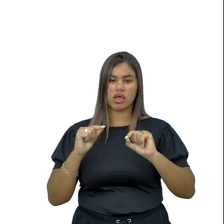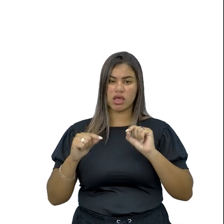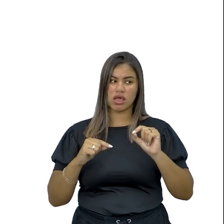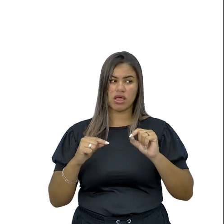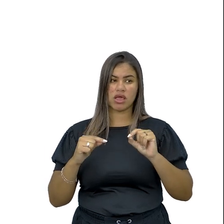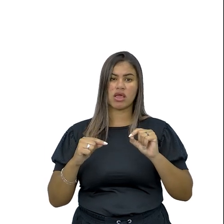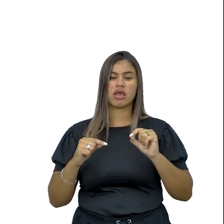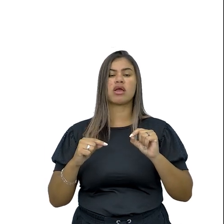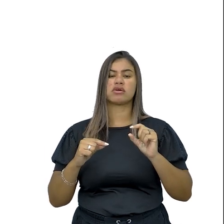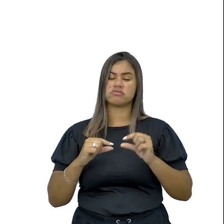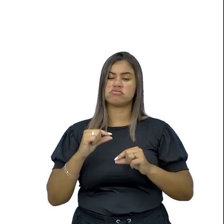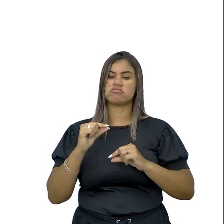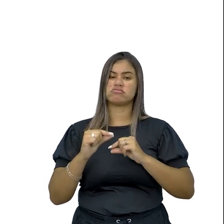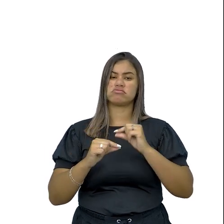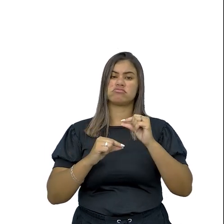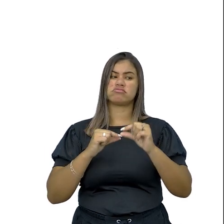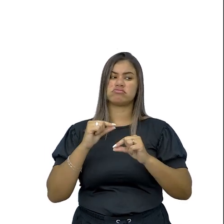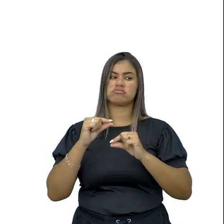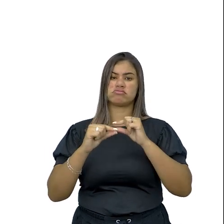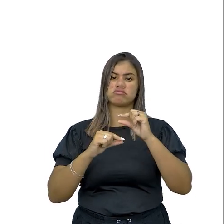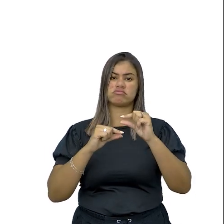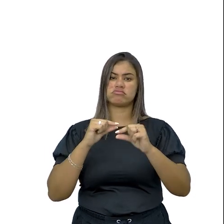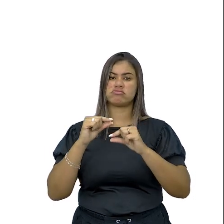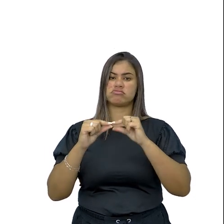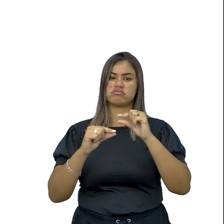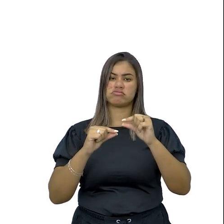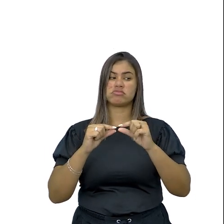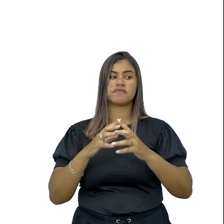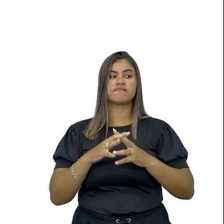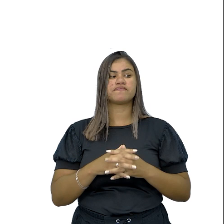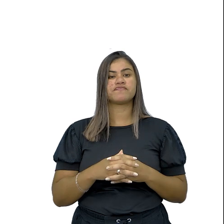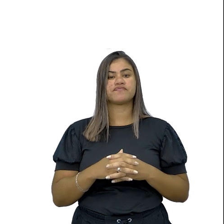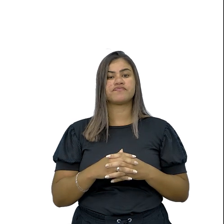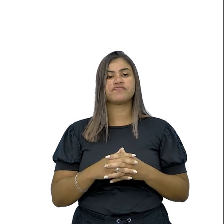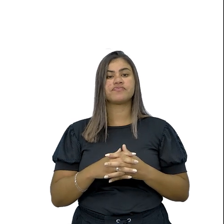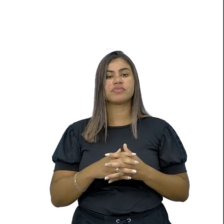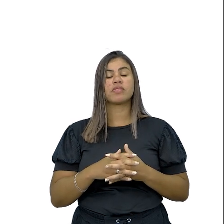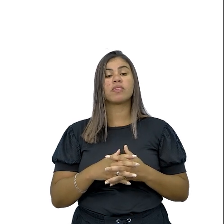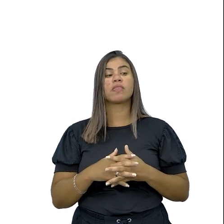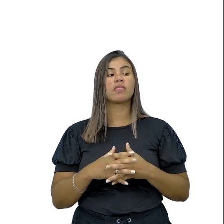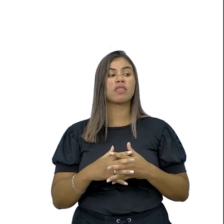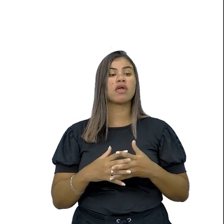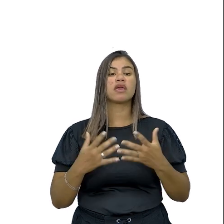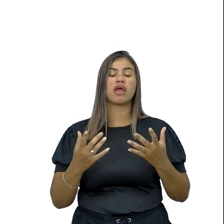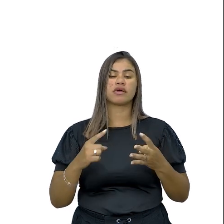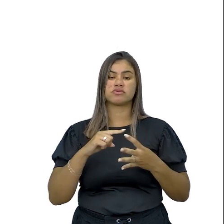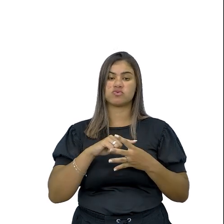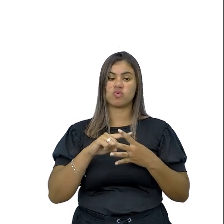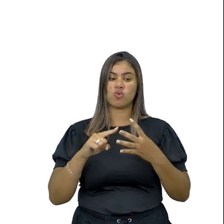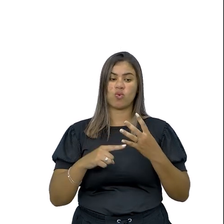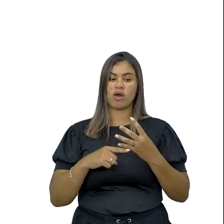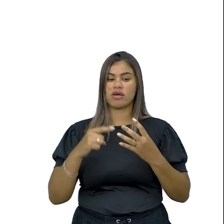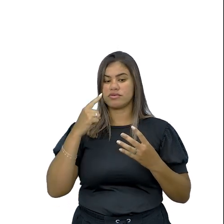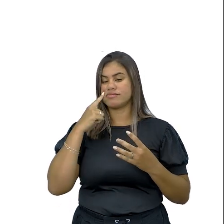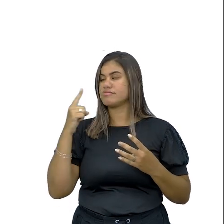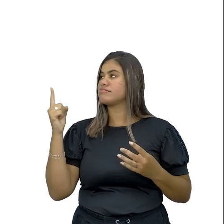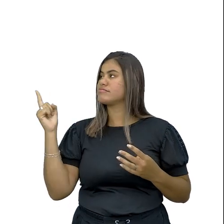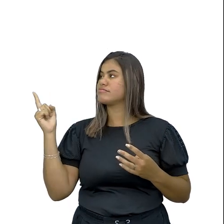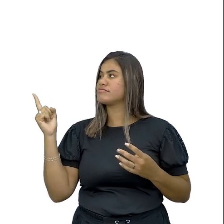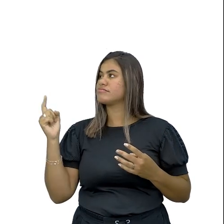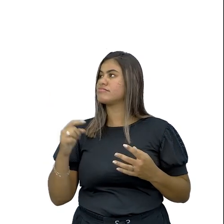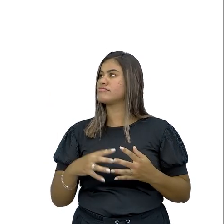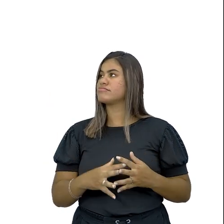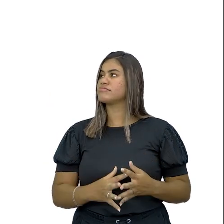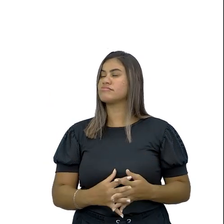mais gradativa. E aí foi quando nós, então, nos deparamos com esses 4 tipos de atividades